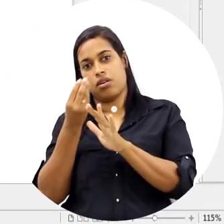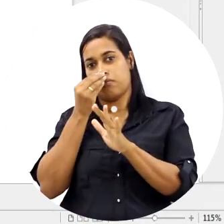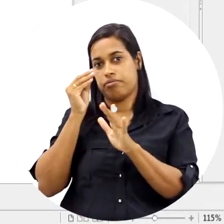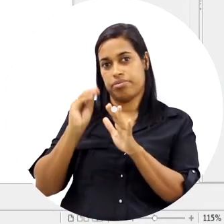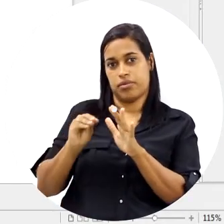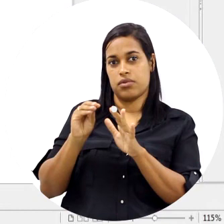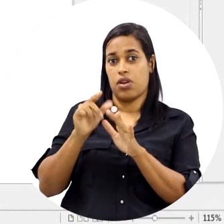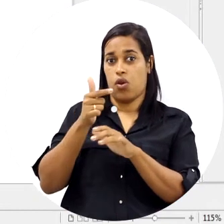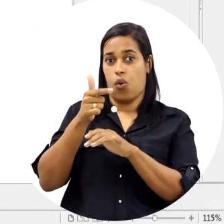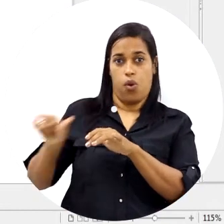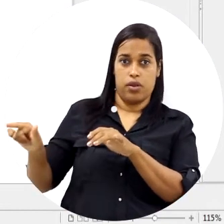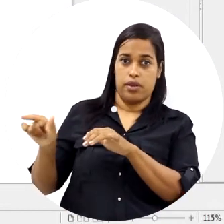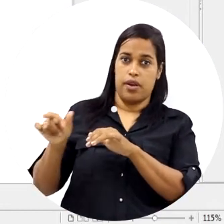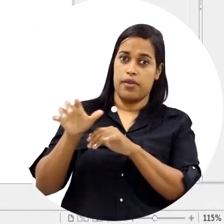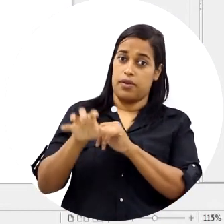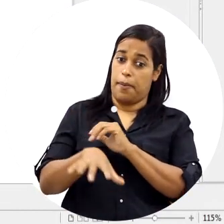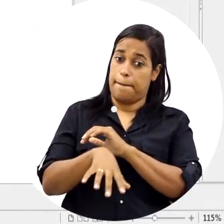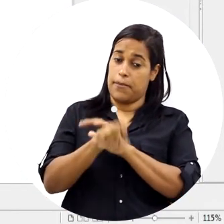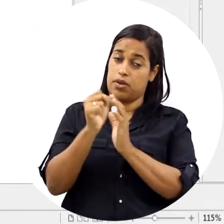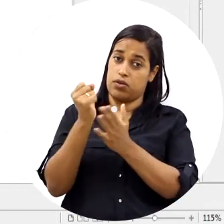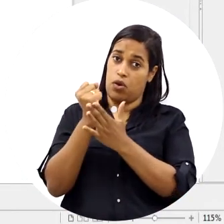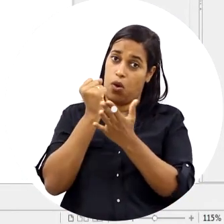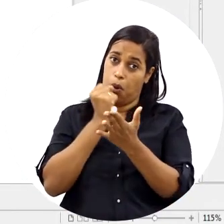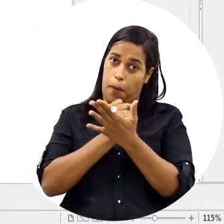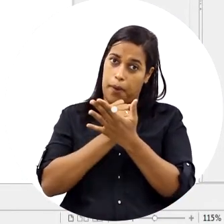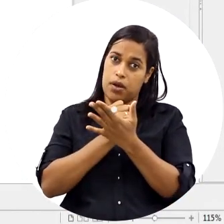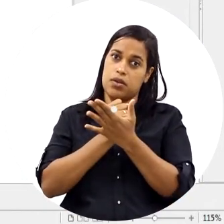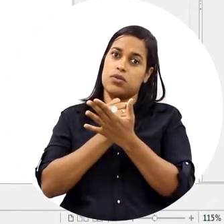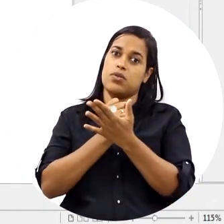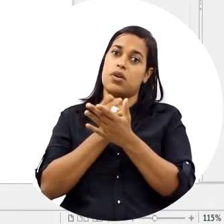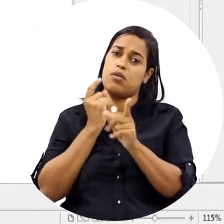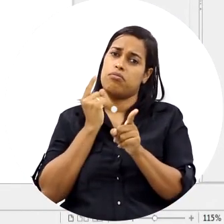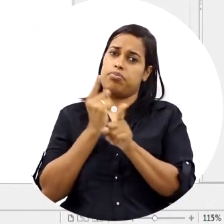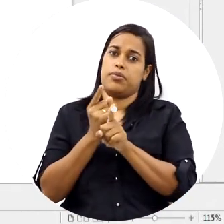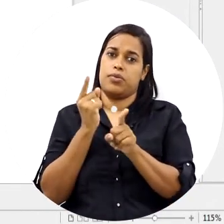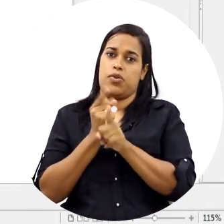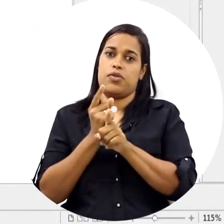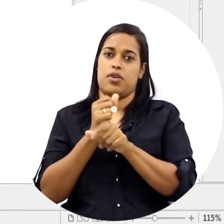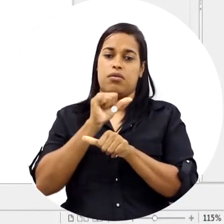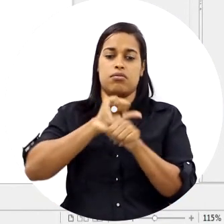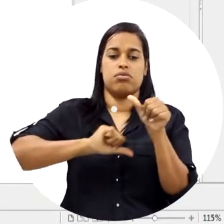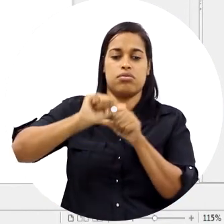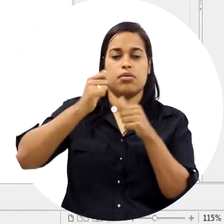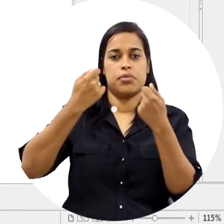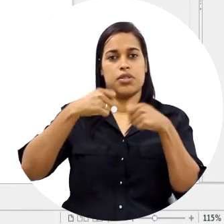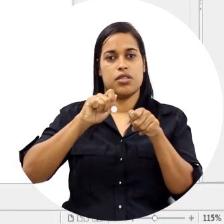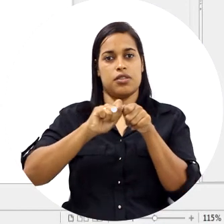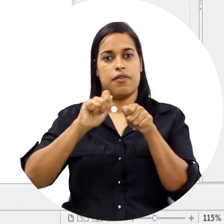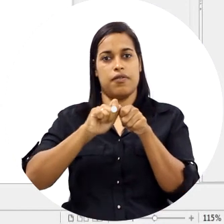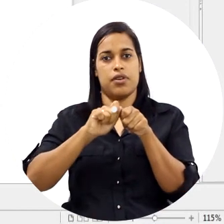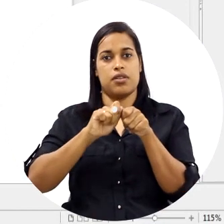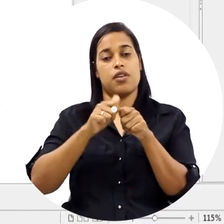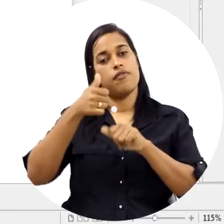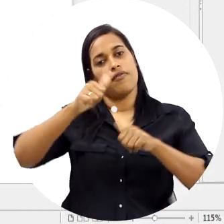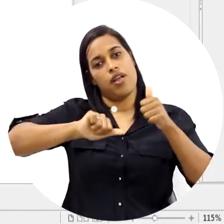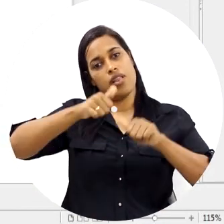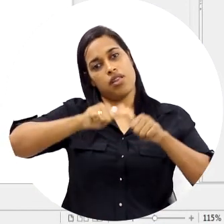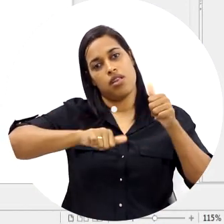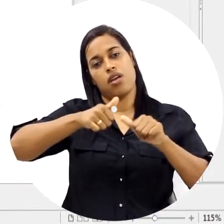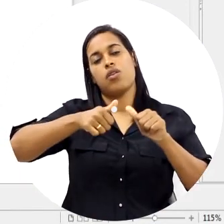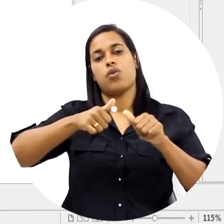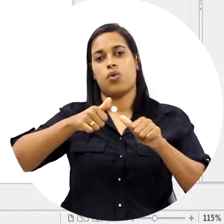alteração ou próxima alteração. Você vai navegando o documento e encontrando as alterações que foram feitas e a partir disso validando ou